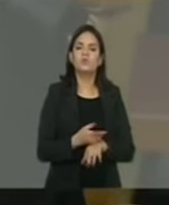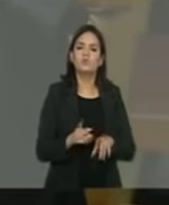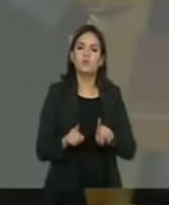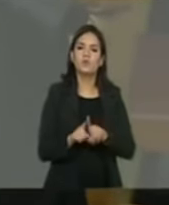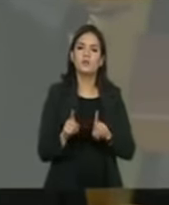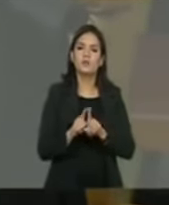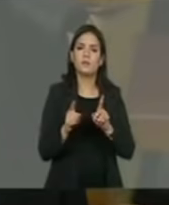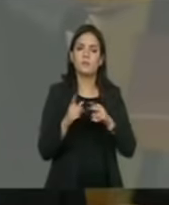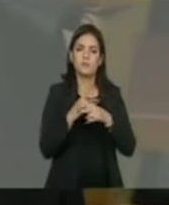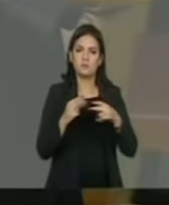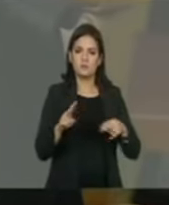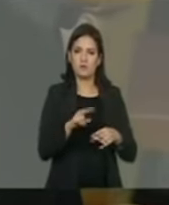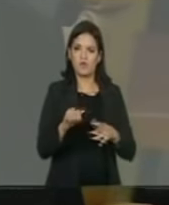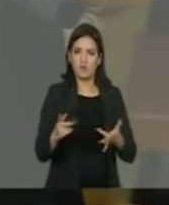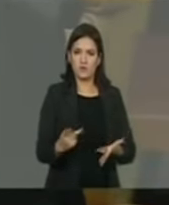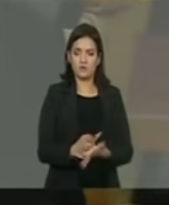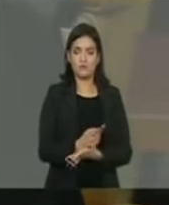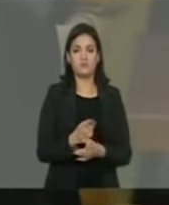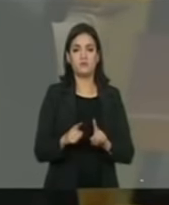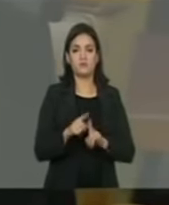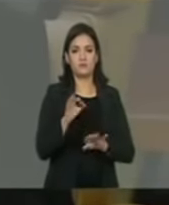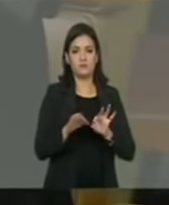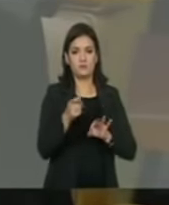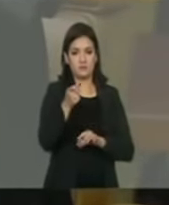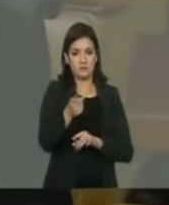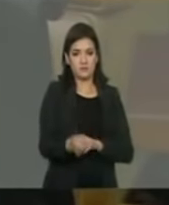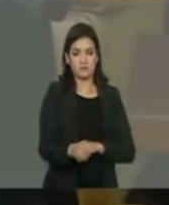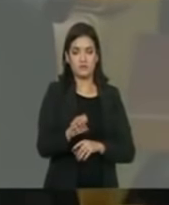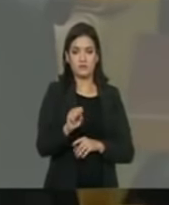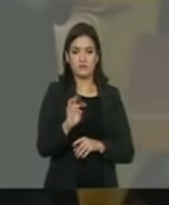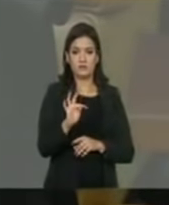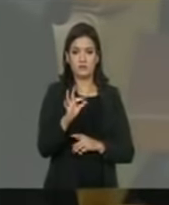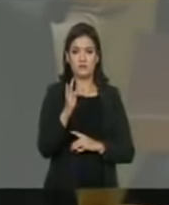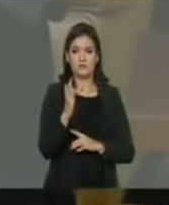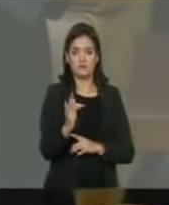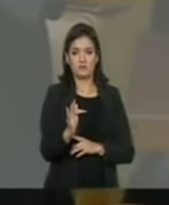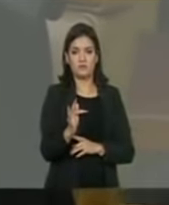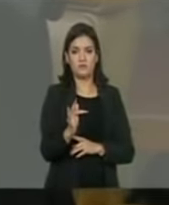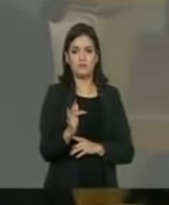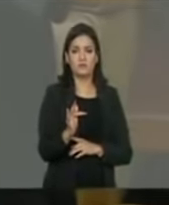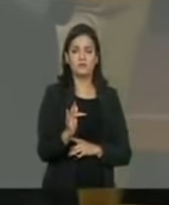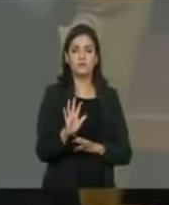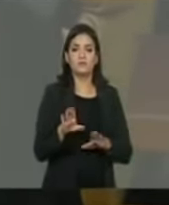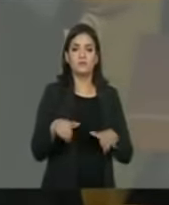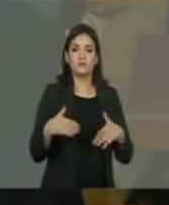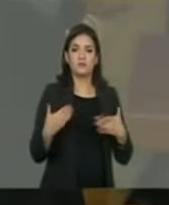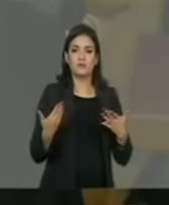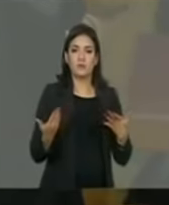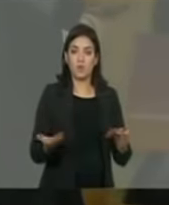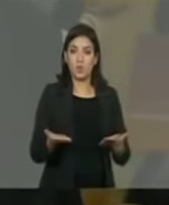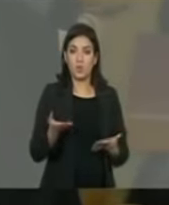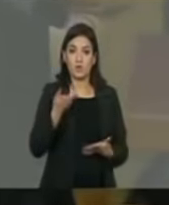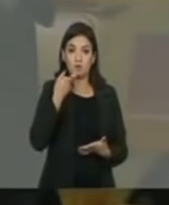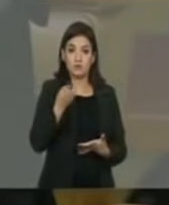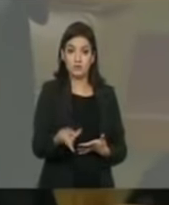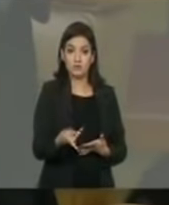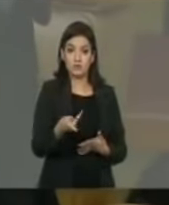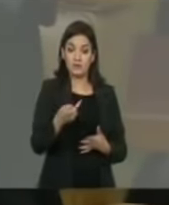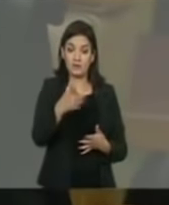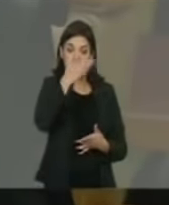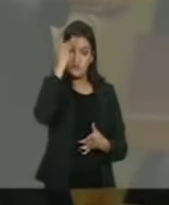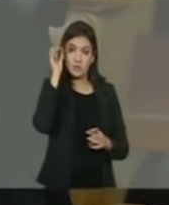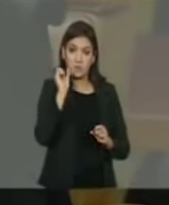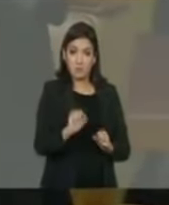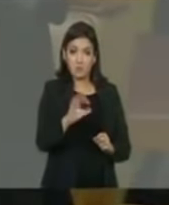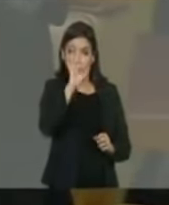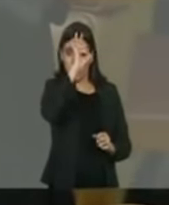vale enfatizar que o magistério o supremo tribunal federal ao apreciar a presunção de inocência como norma